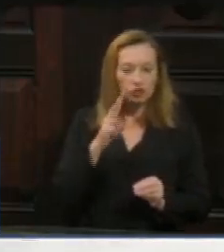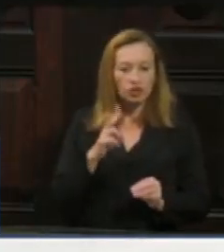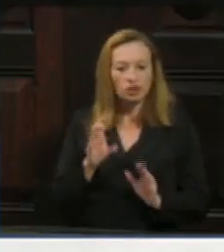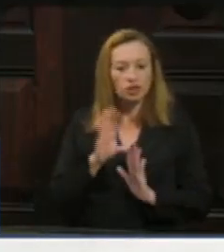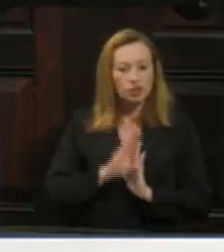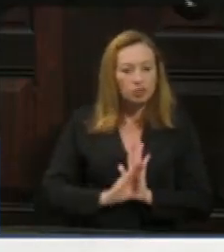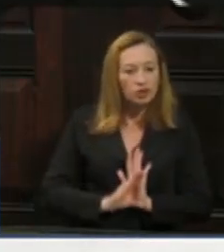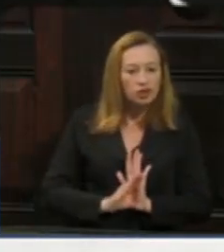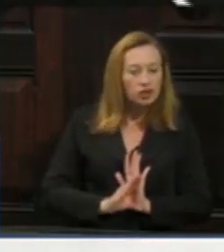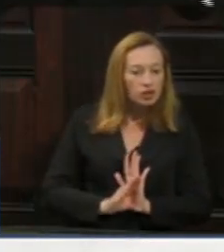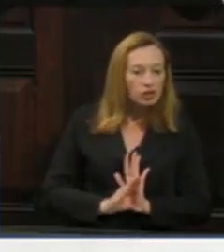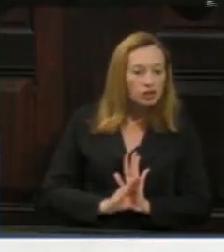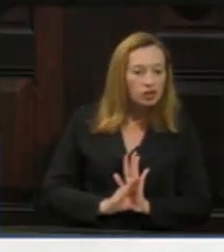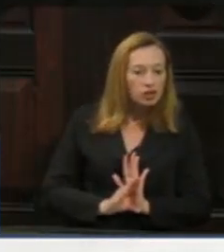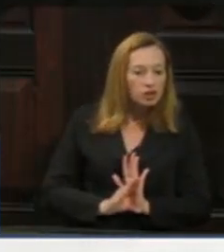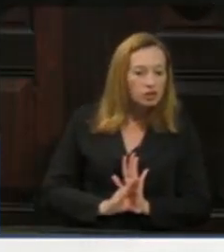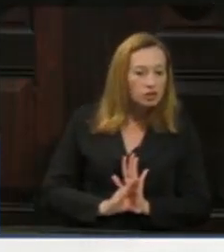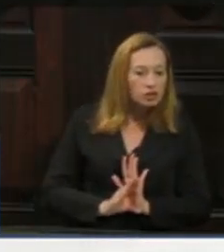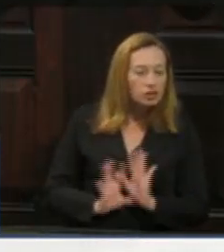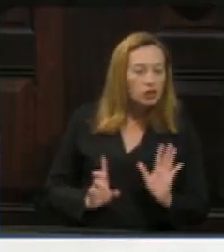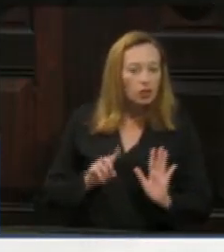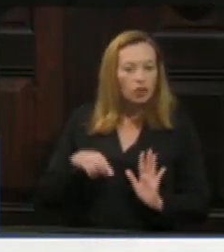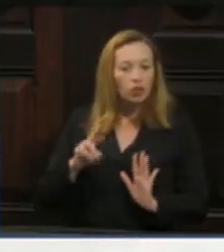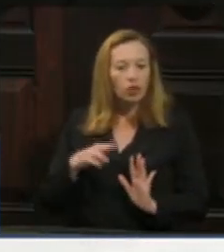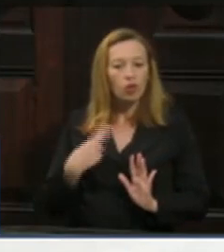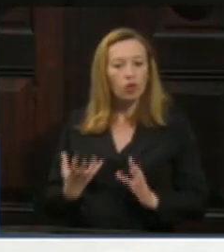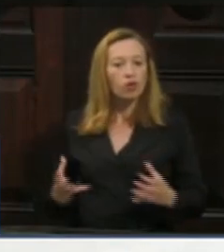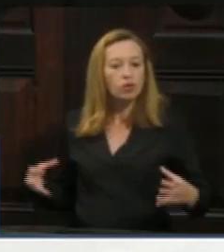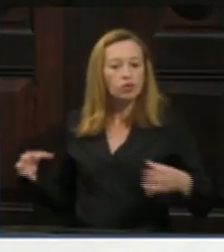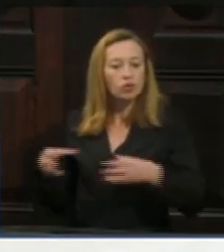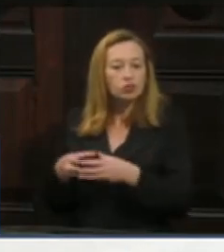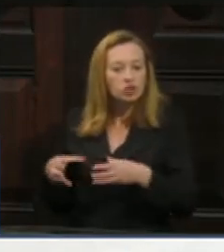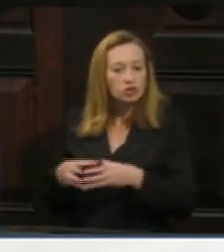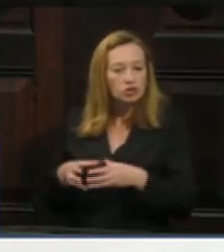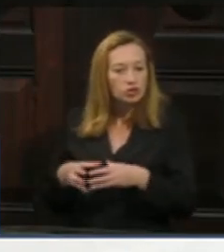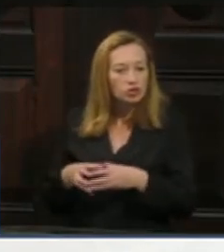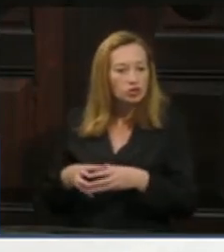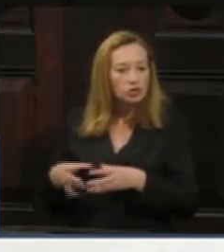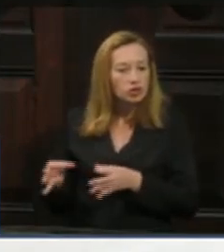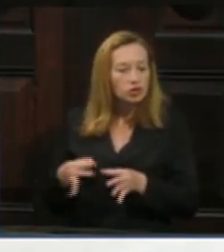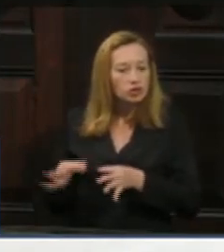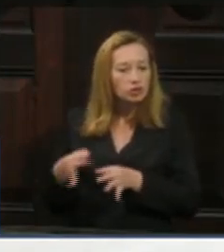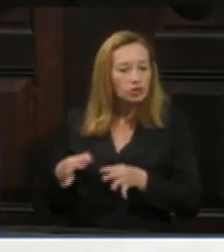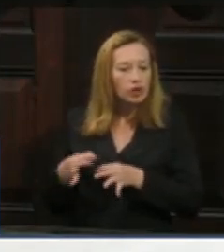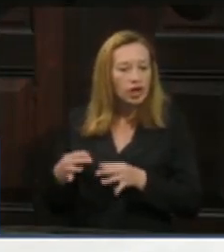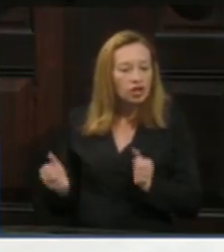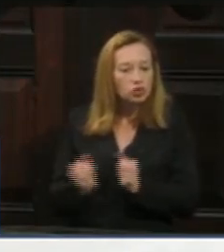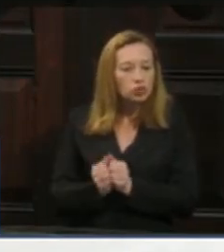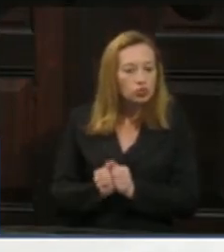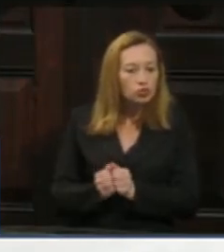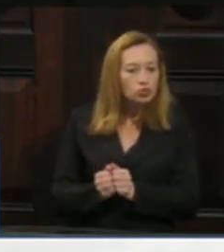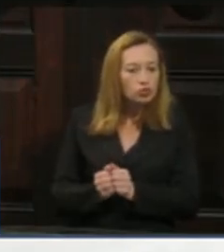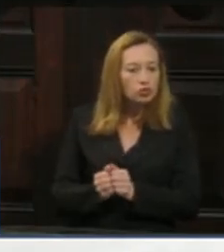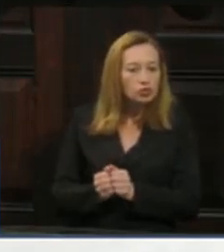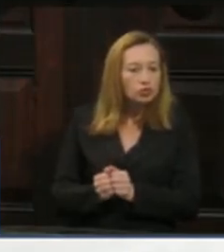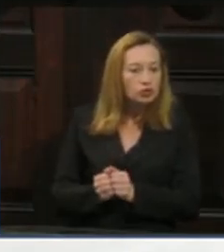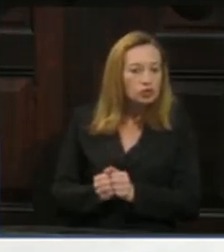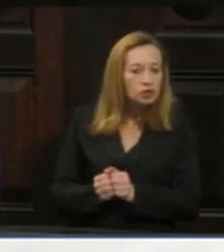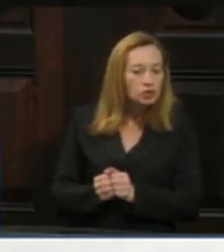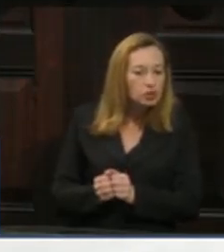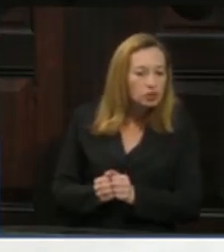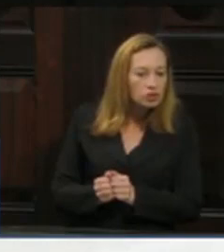de autoria do deputado Conde Bittencourt, que altera a lei 4191 de 2003, que estabelece a política estadual de resíduos sólidos, definindo normas